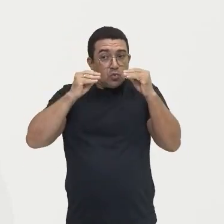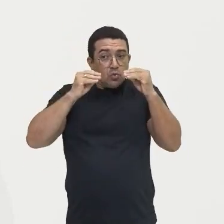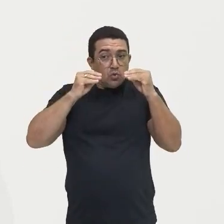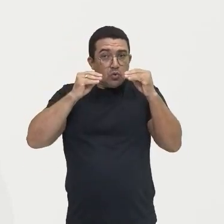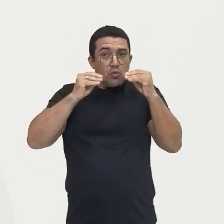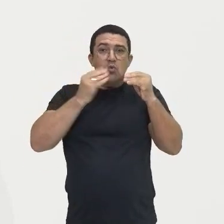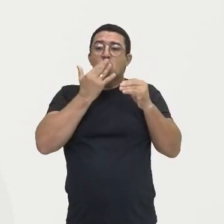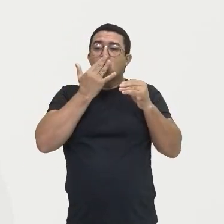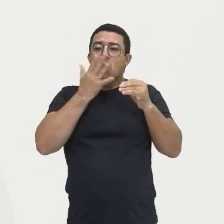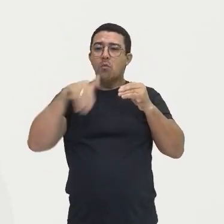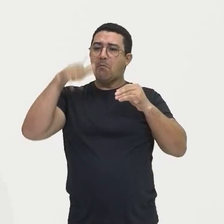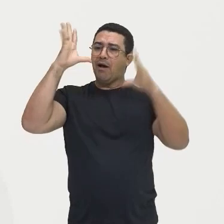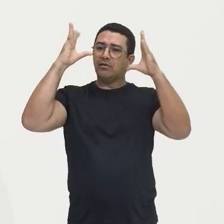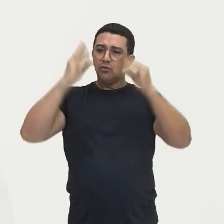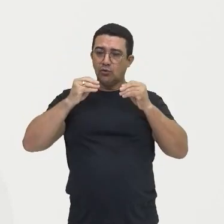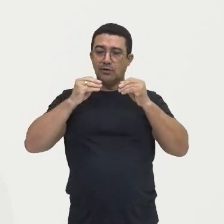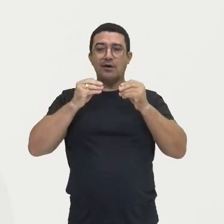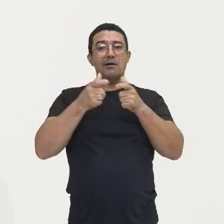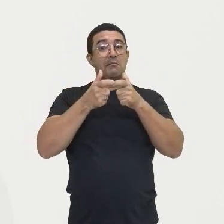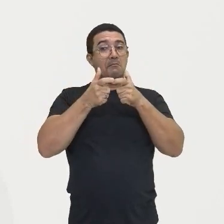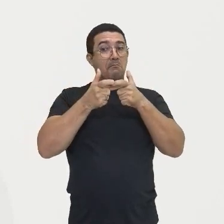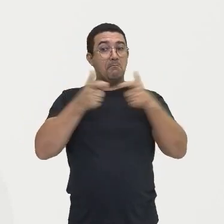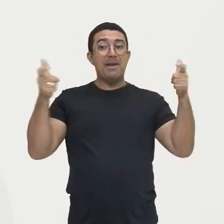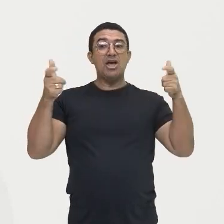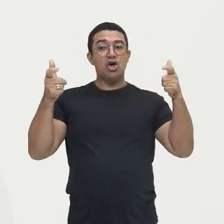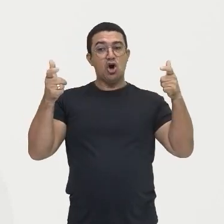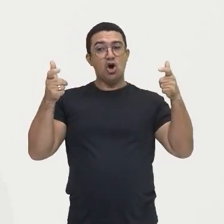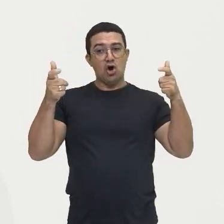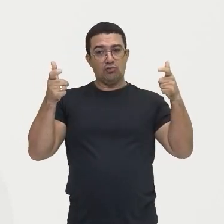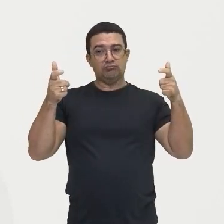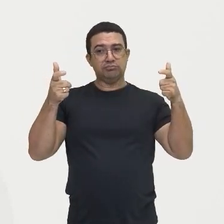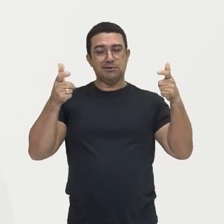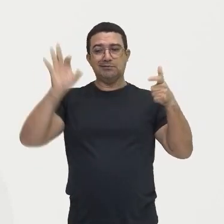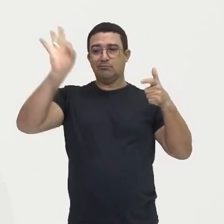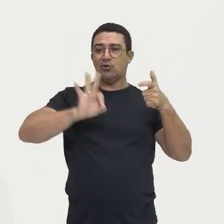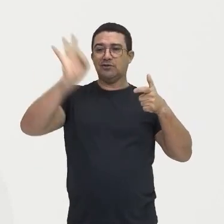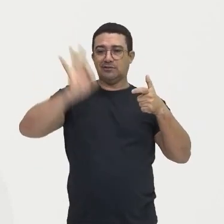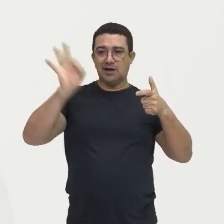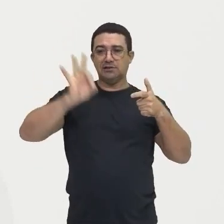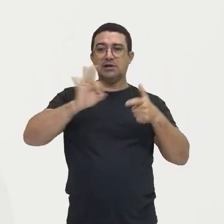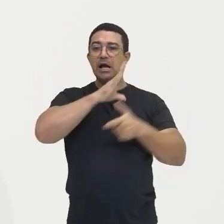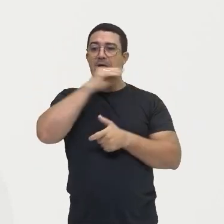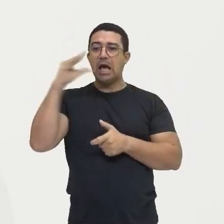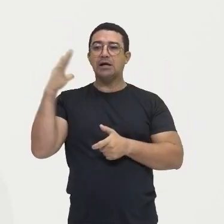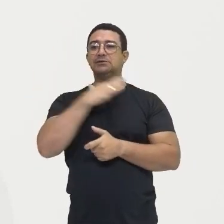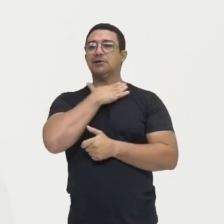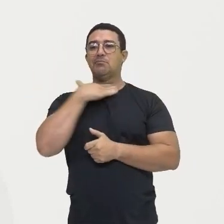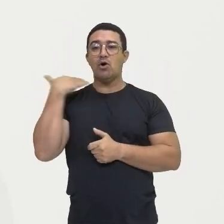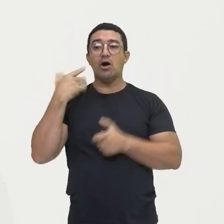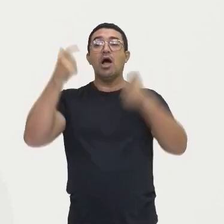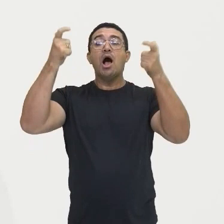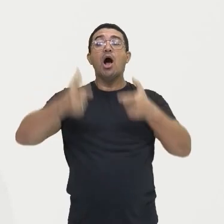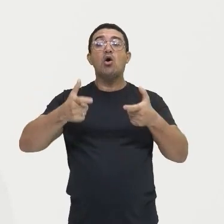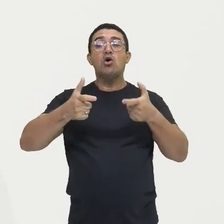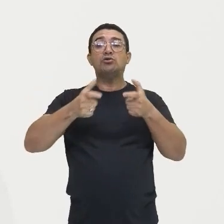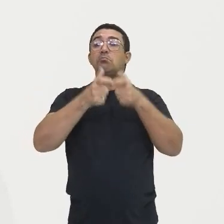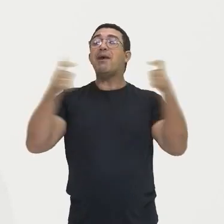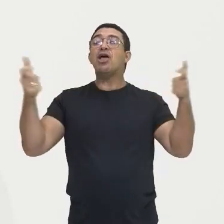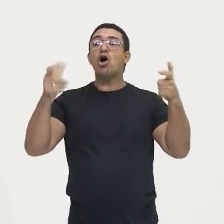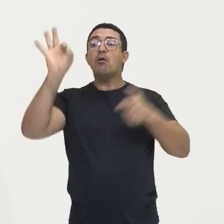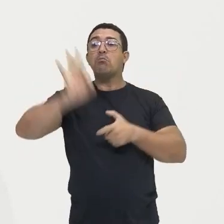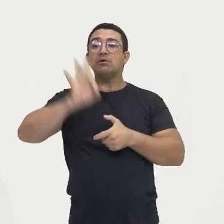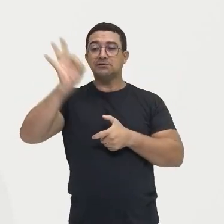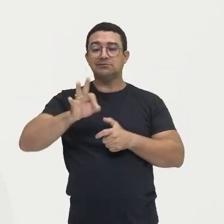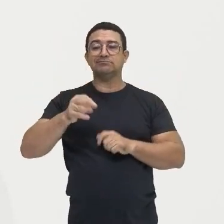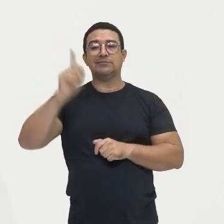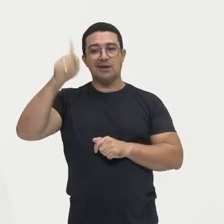dizer para vocês, maior é a taxa de mortalidade infantil. Então, onde estão as maiores taxas de mortalidade infantil? Principalmente